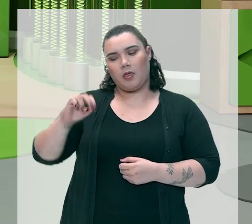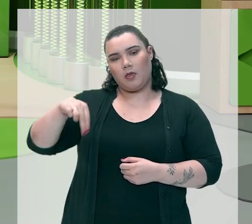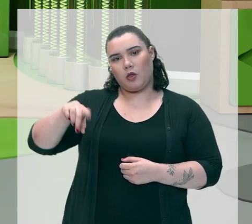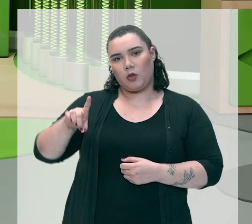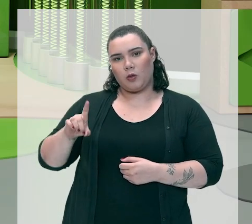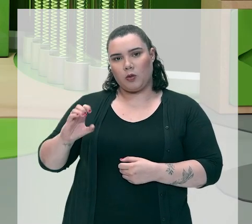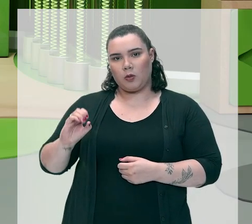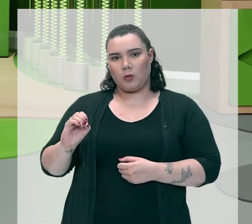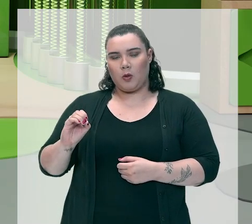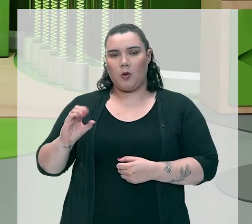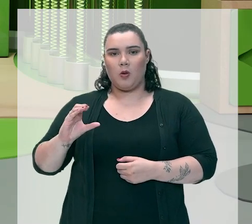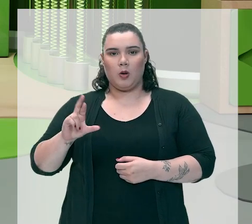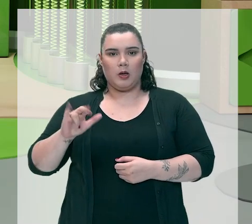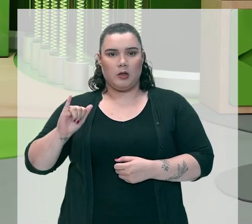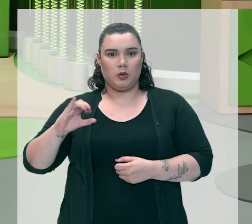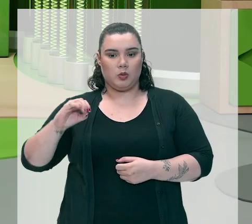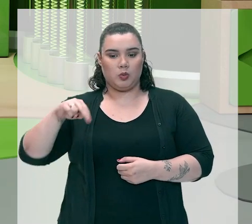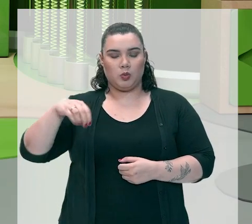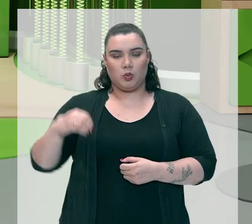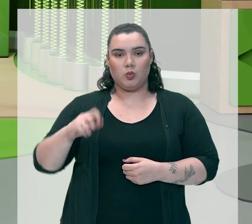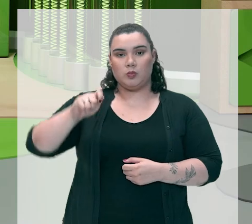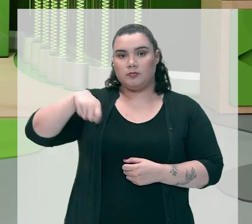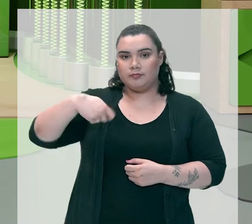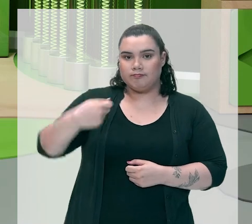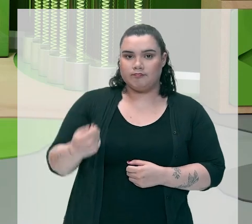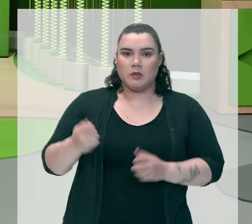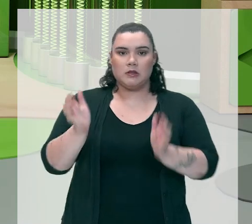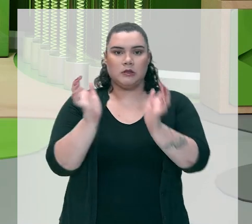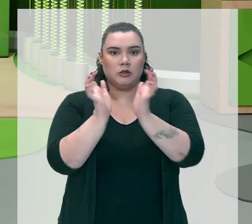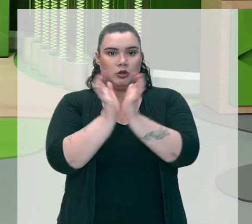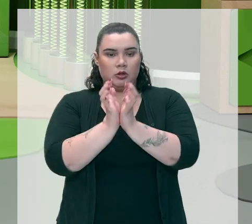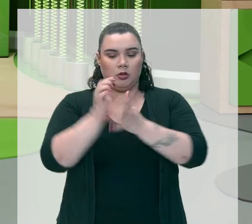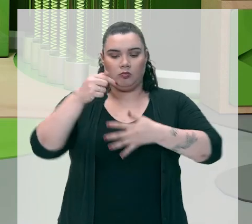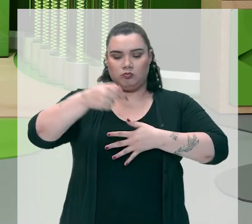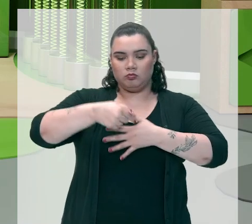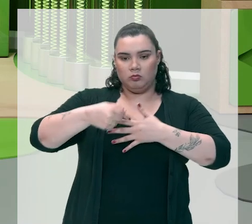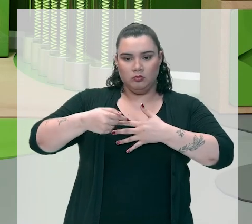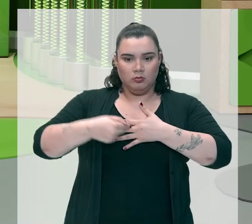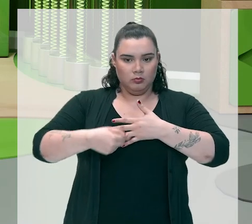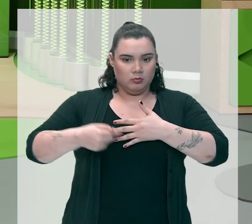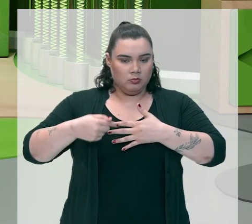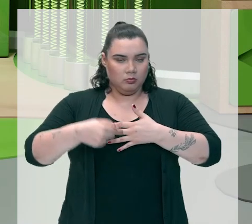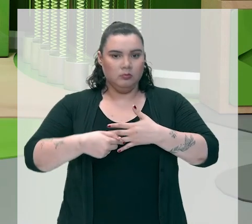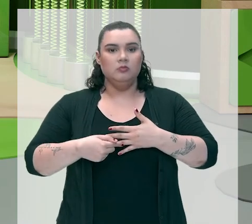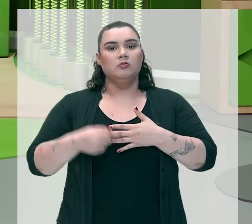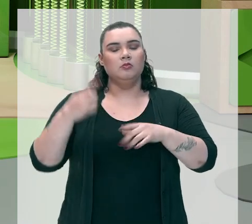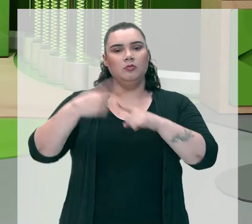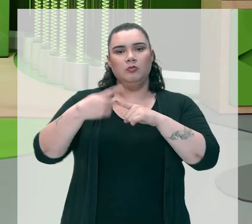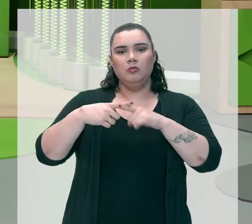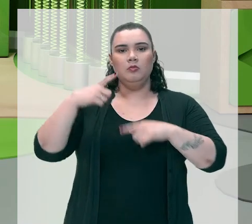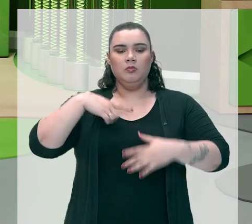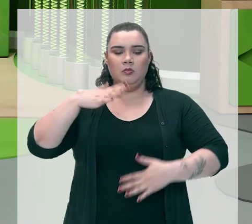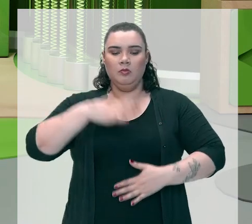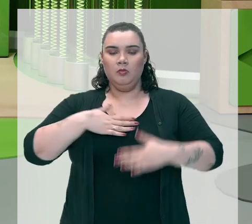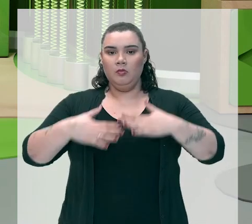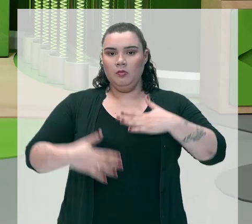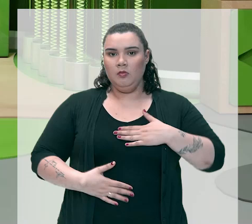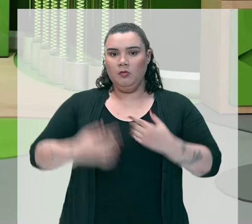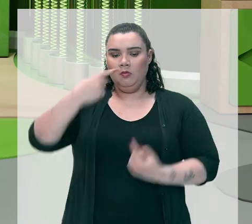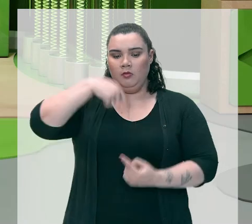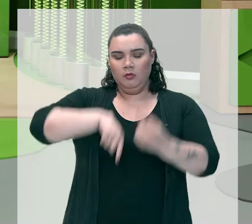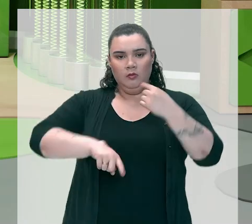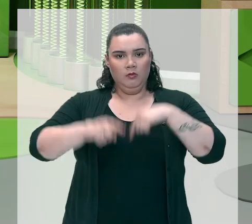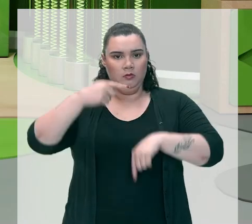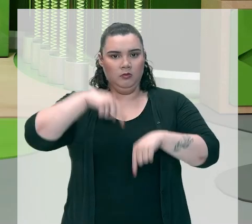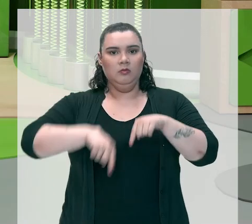com diversas funções ali do nosso organismo, então ele controla diversas funções do nosso corpo, né? Aí do nosso metabolismo,